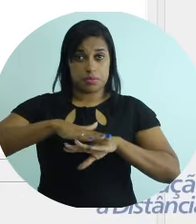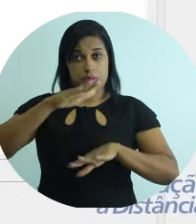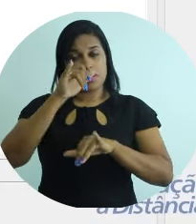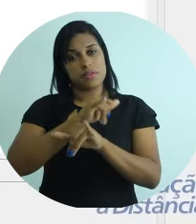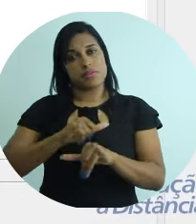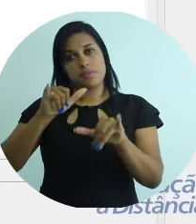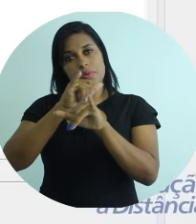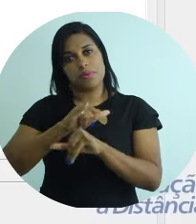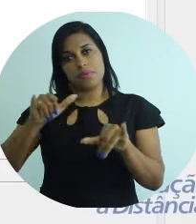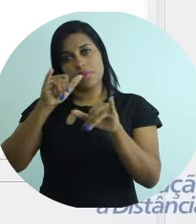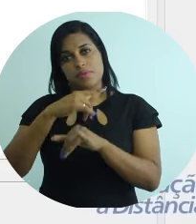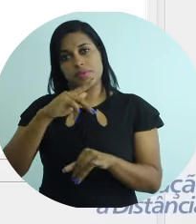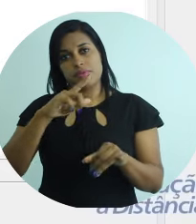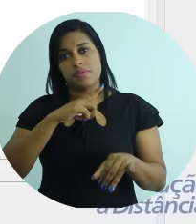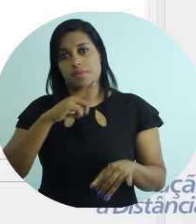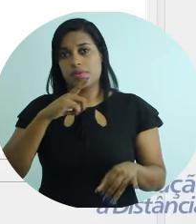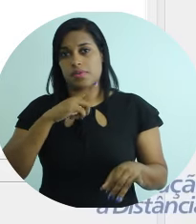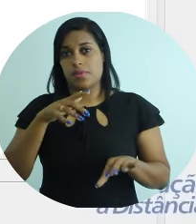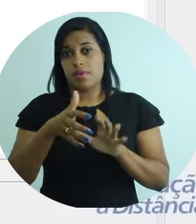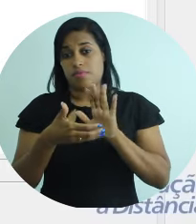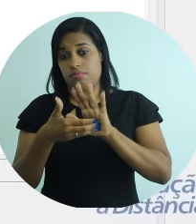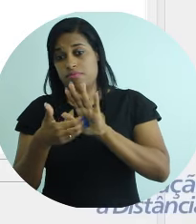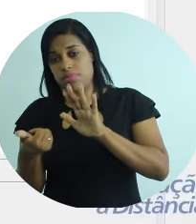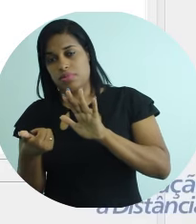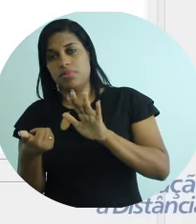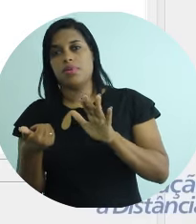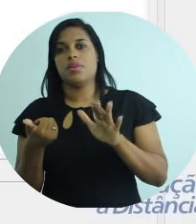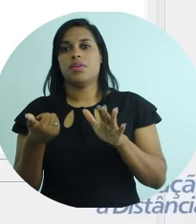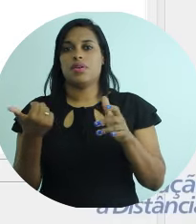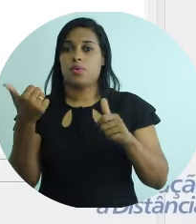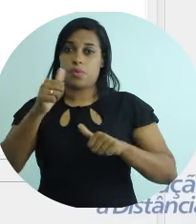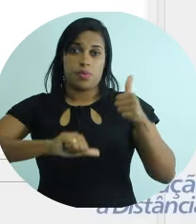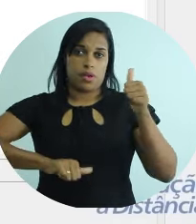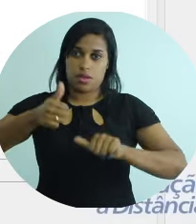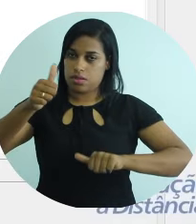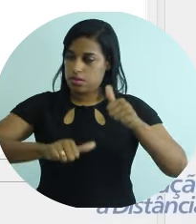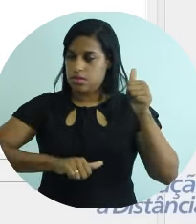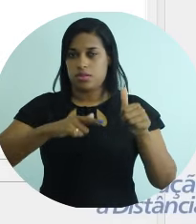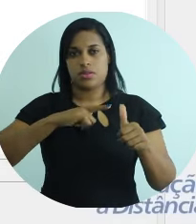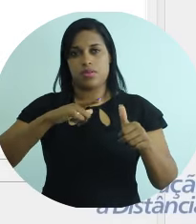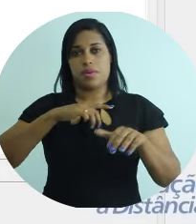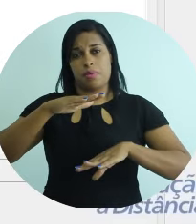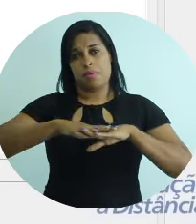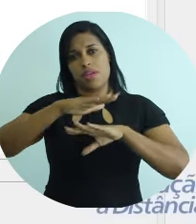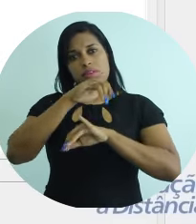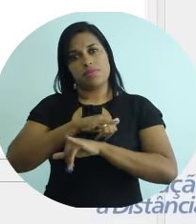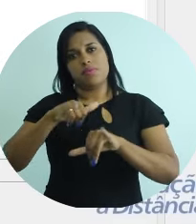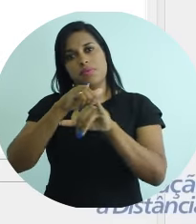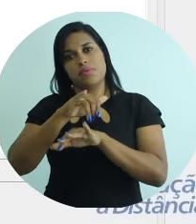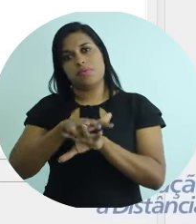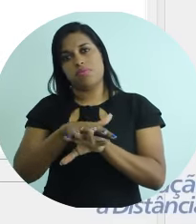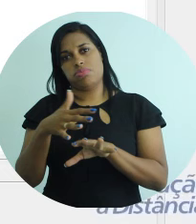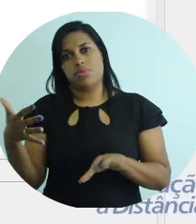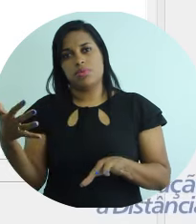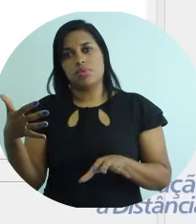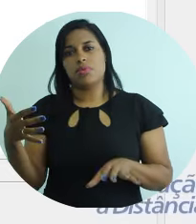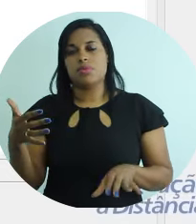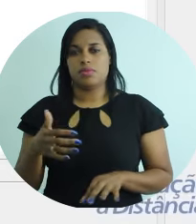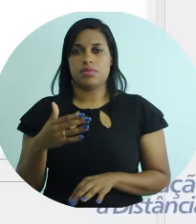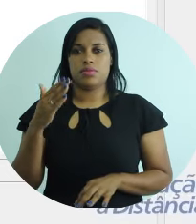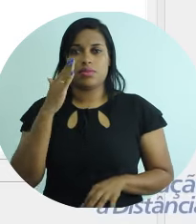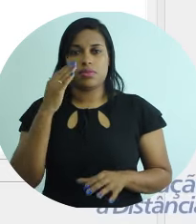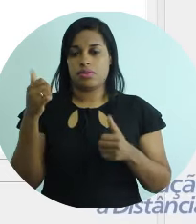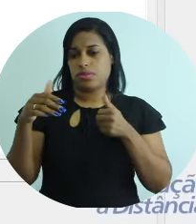informação você retirar dele, quanto menos qualidade ele tiver, mais informação será excluída. Vamos colocar aqui no nível